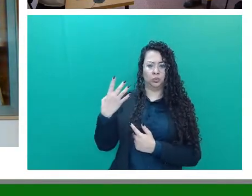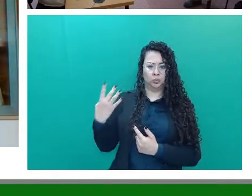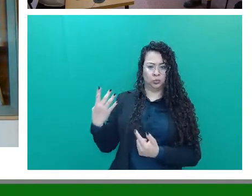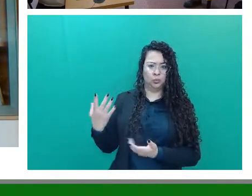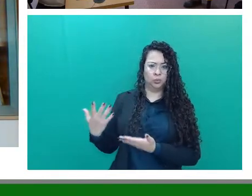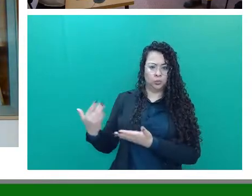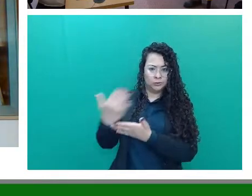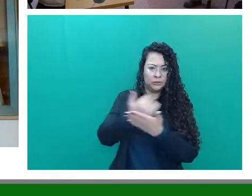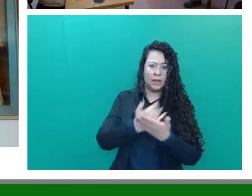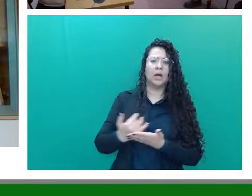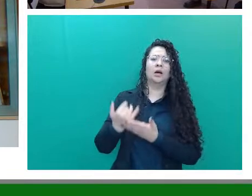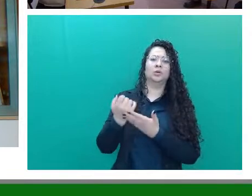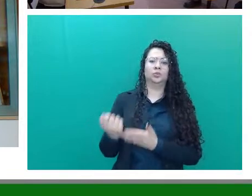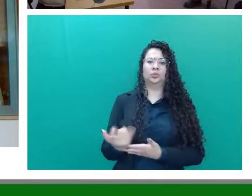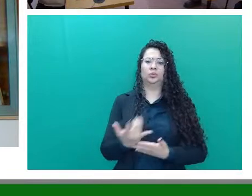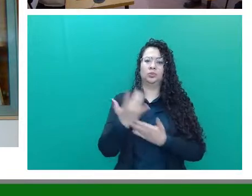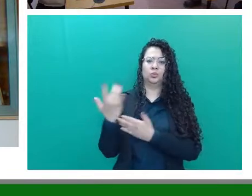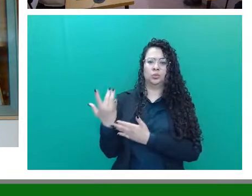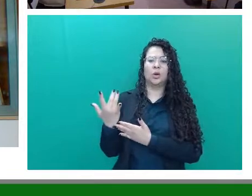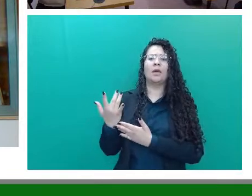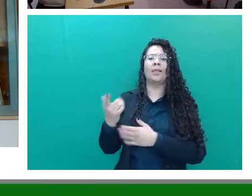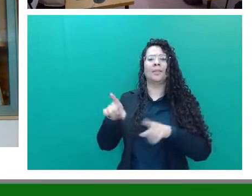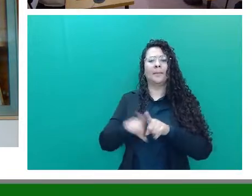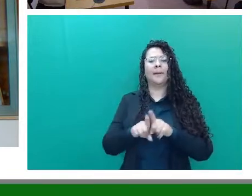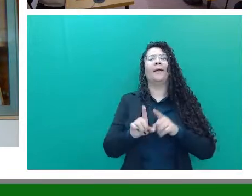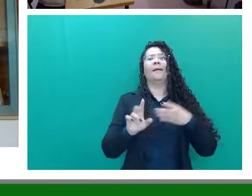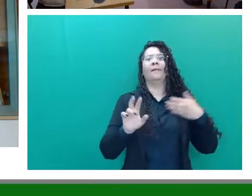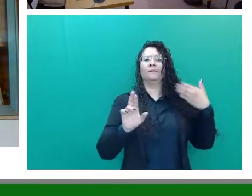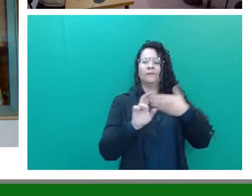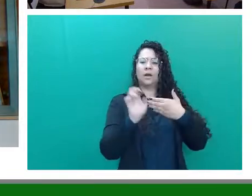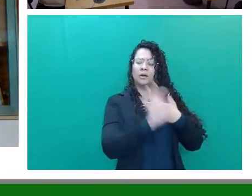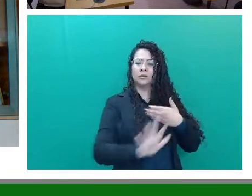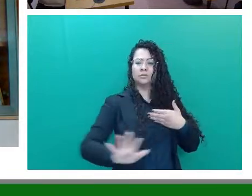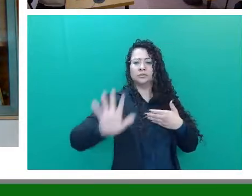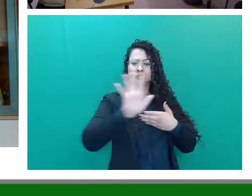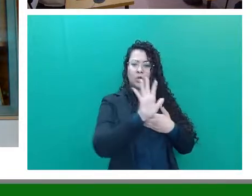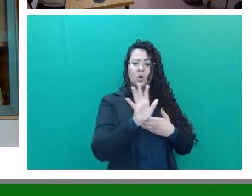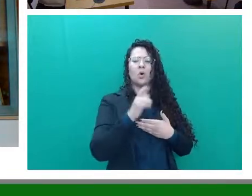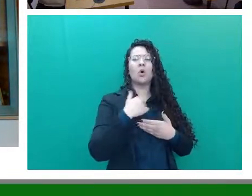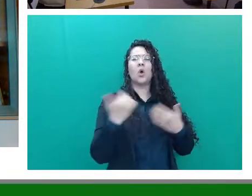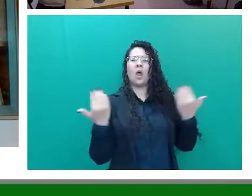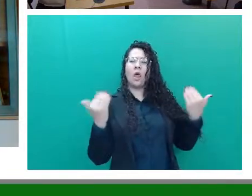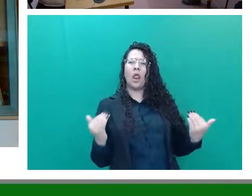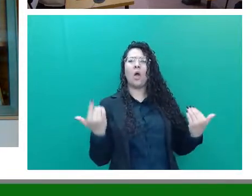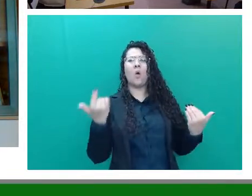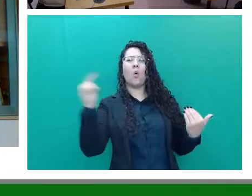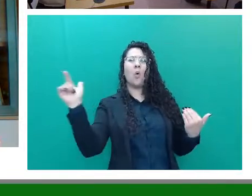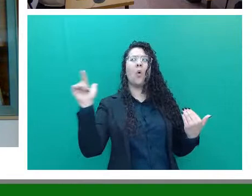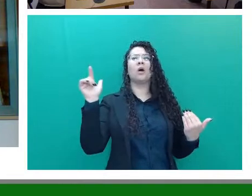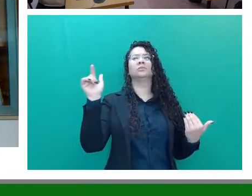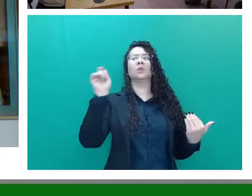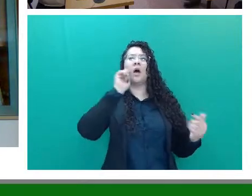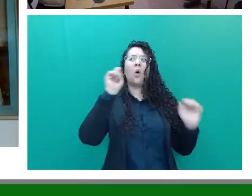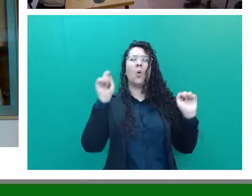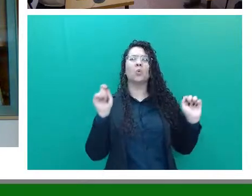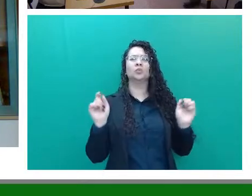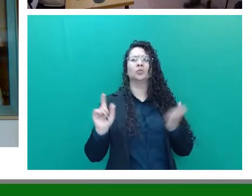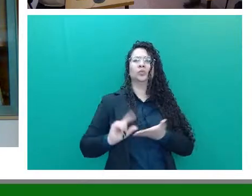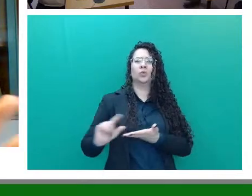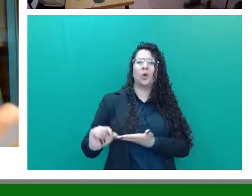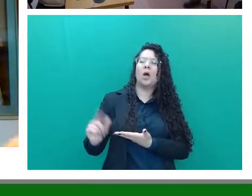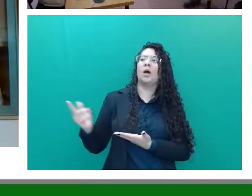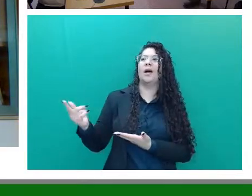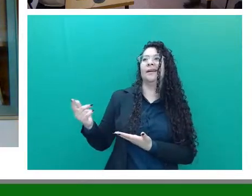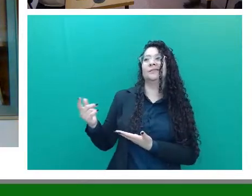teórico, contrasta seus achados, né, com o de outros autores, às vezes usando outros que usaram questionário ou